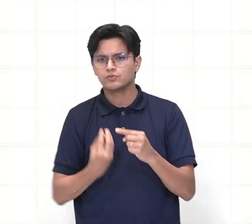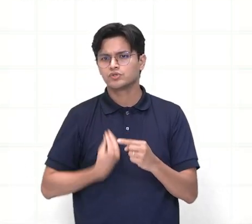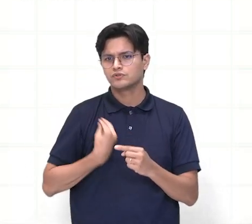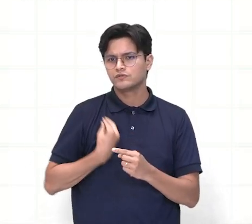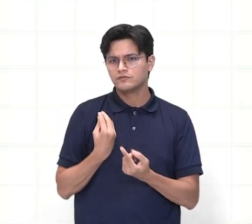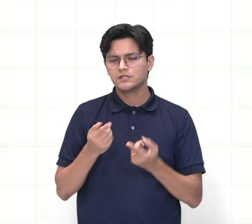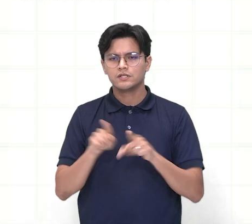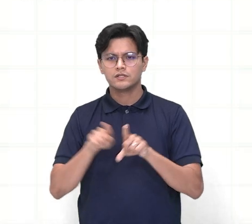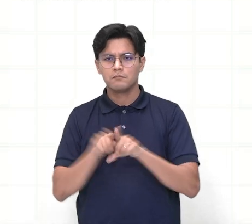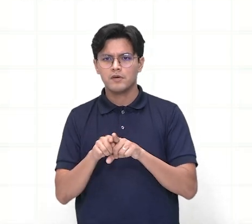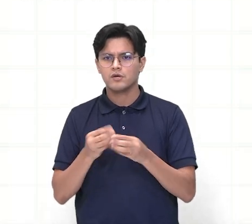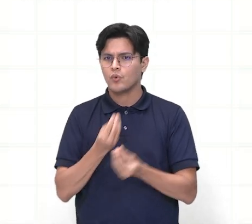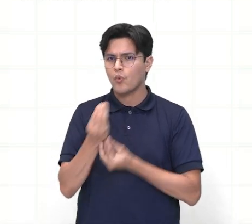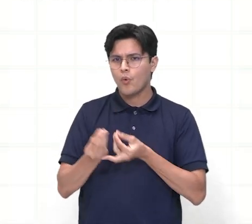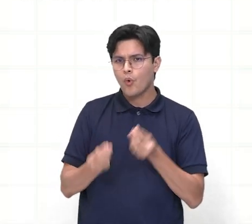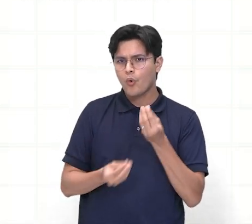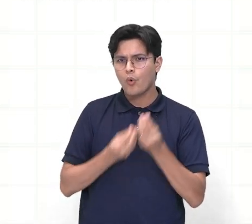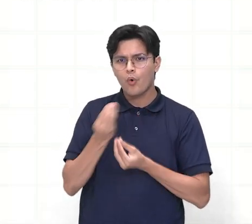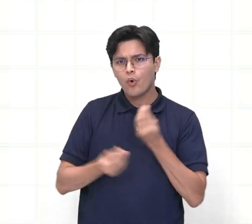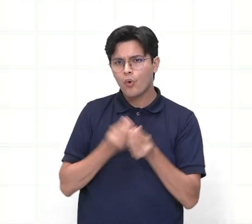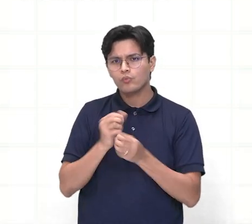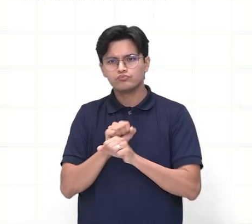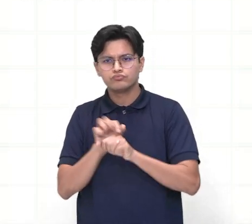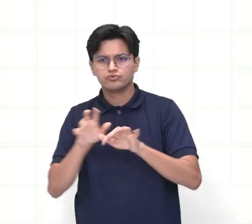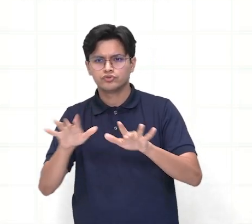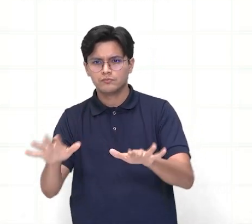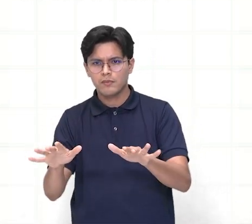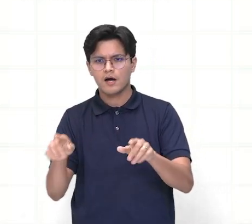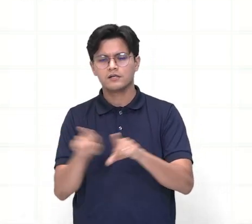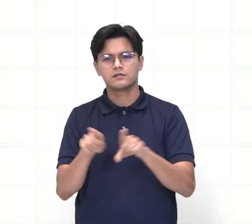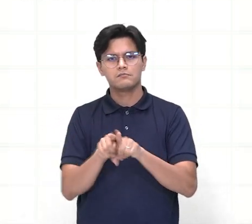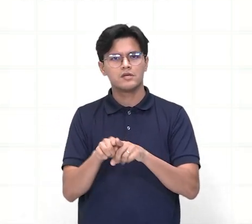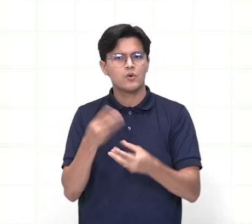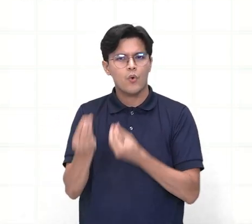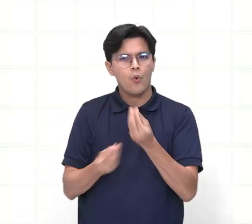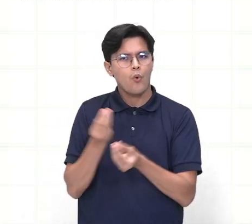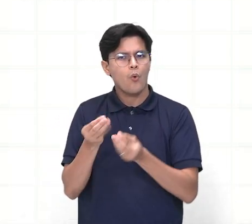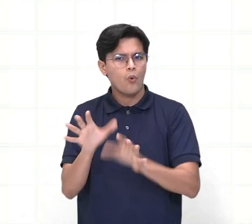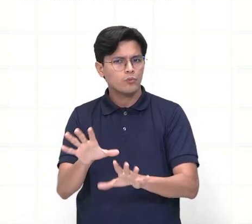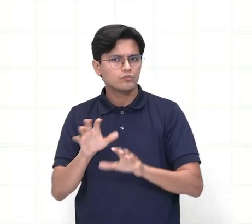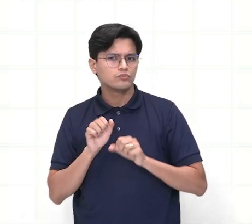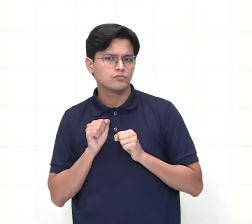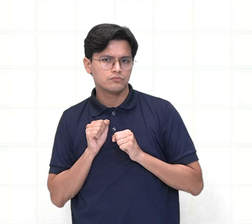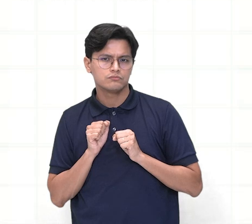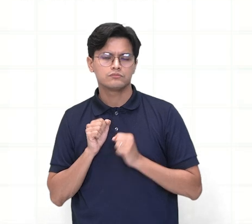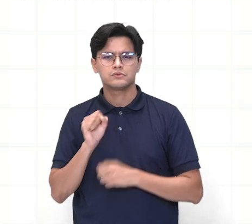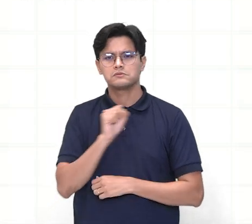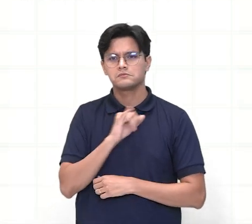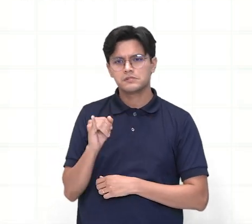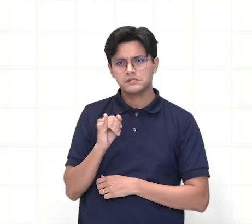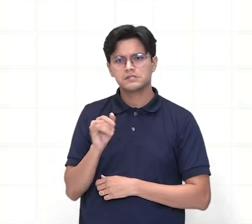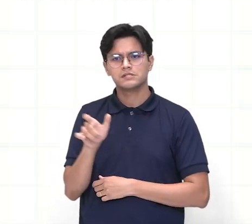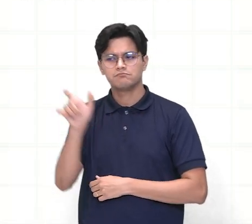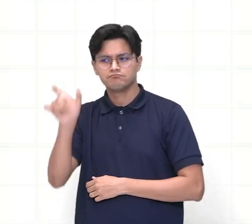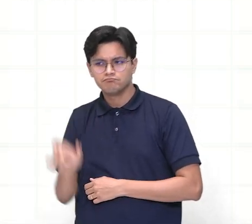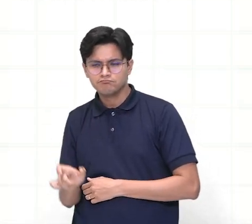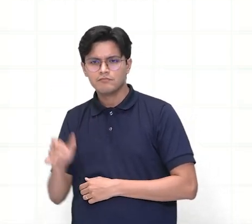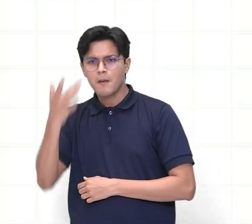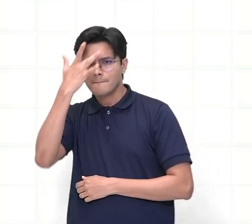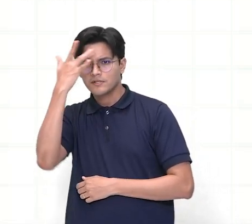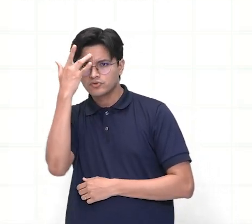ocorre, se é só de uma pessoa doente para uma pessoa sã, se é de um animal para a pessoa.